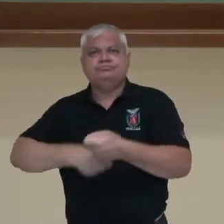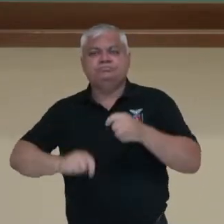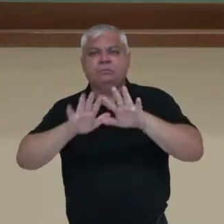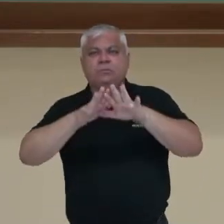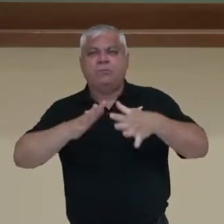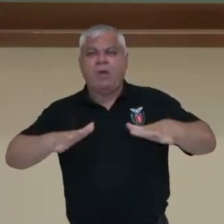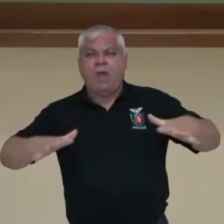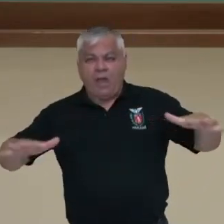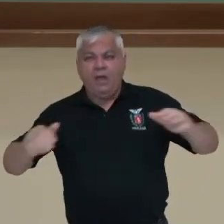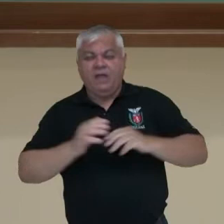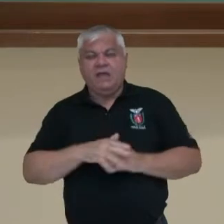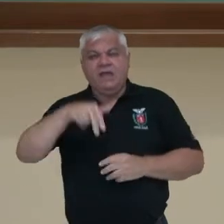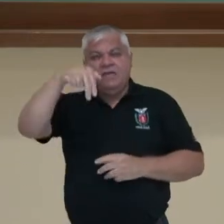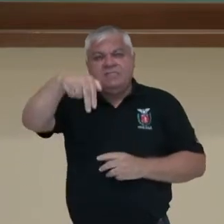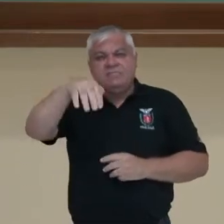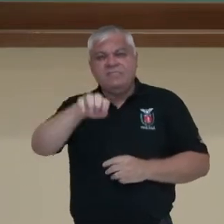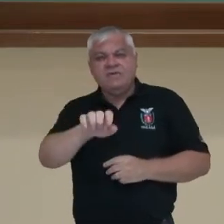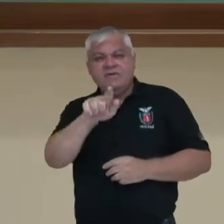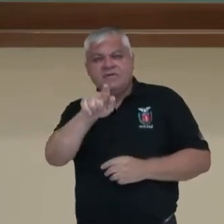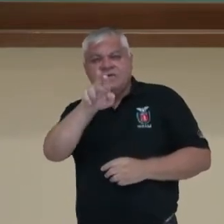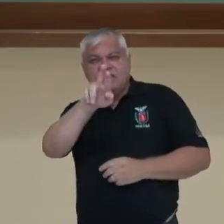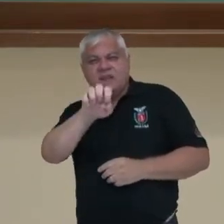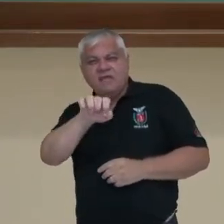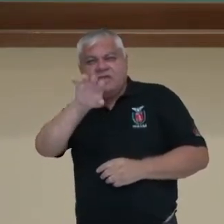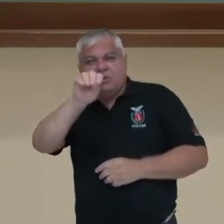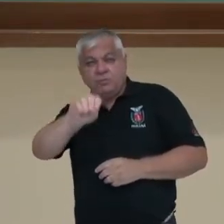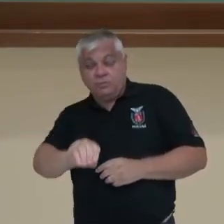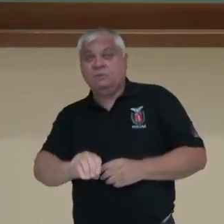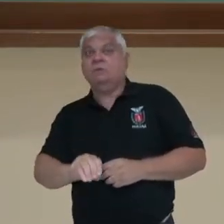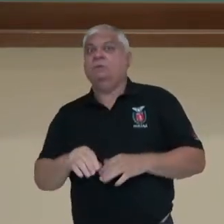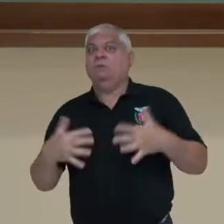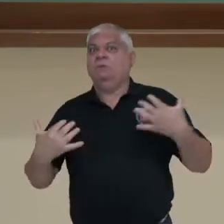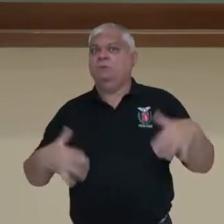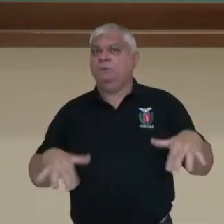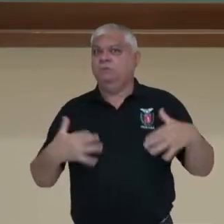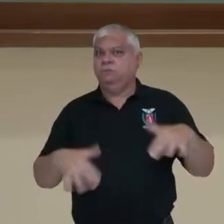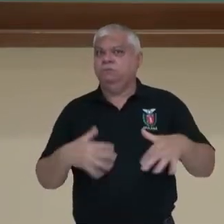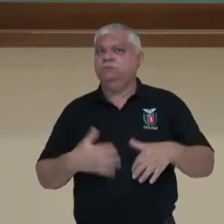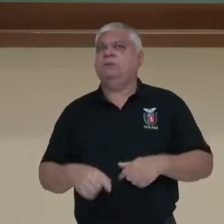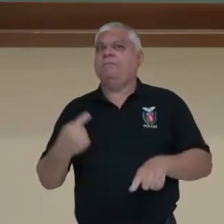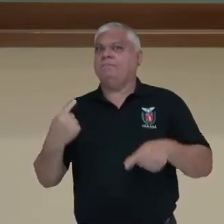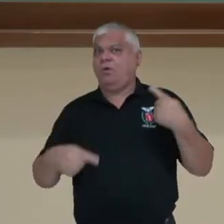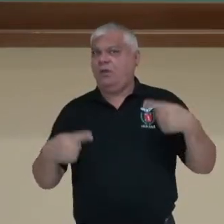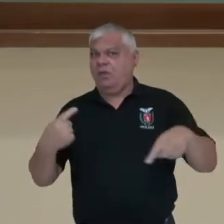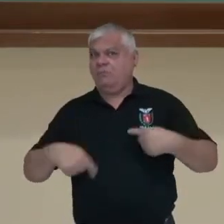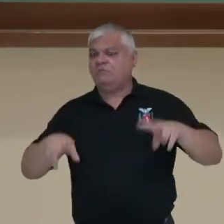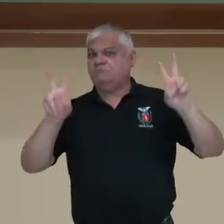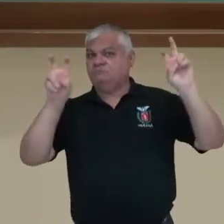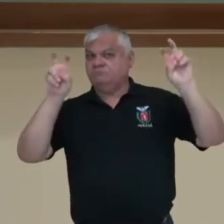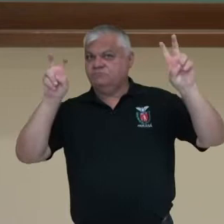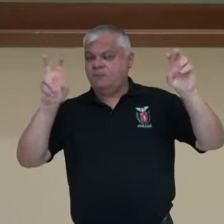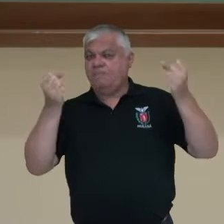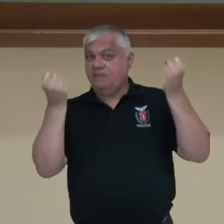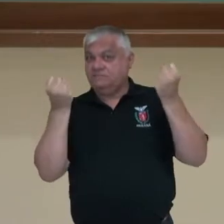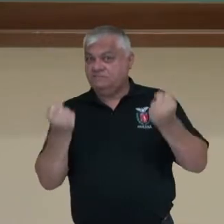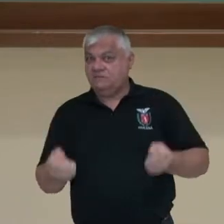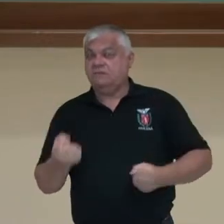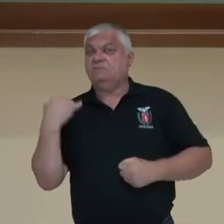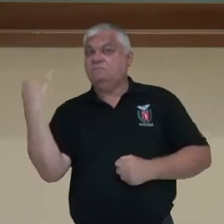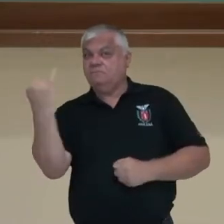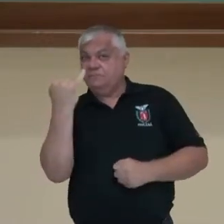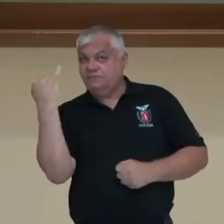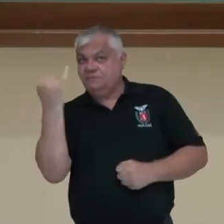tráfico negreiro, tema polêmico, dá pano para manga, mas vamos lá, vamos discutir um tema extremamente importante